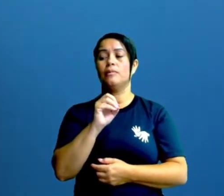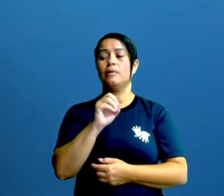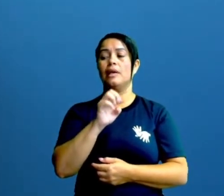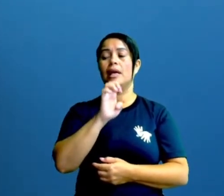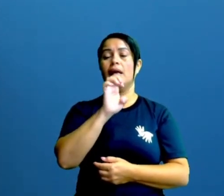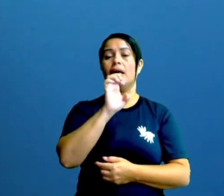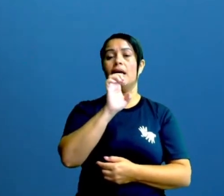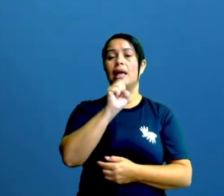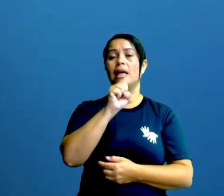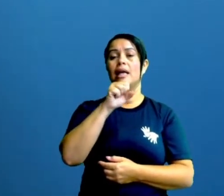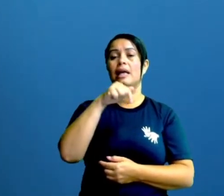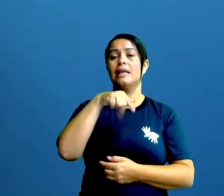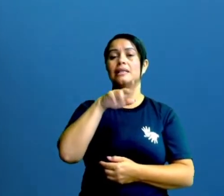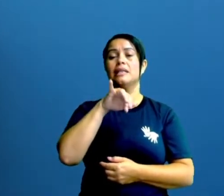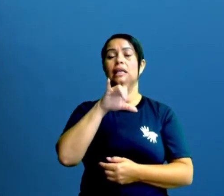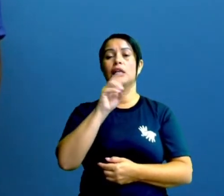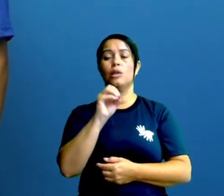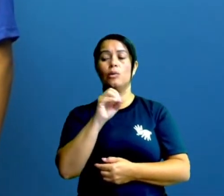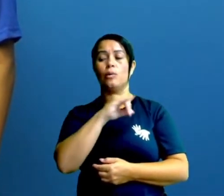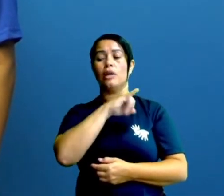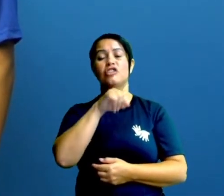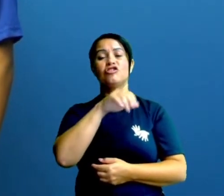esquilo jacaré